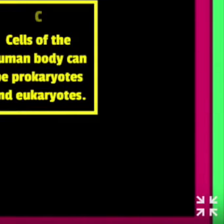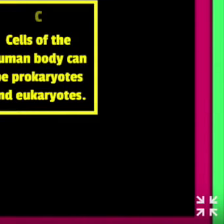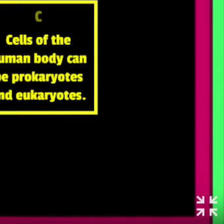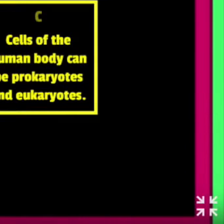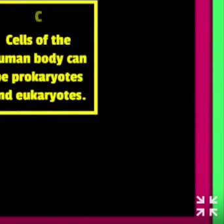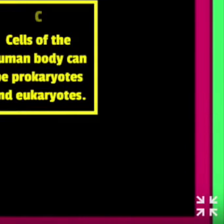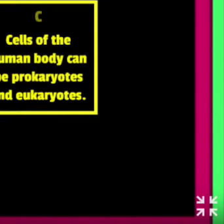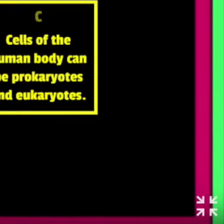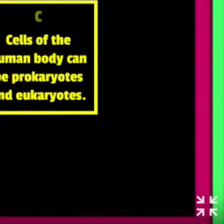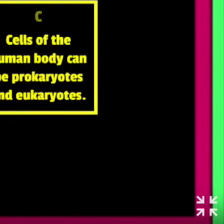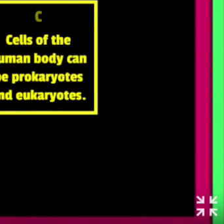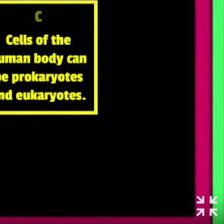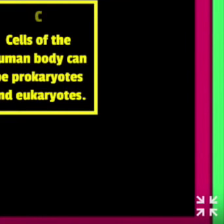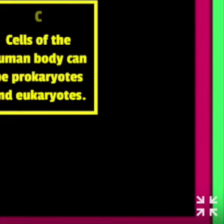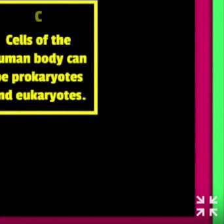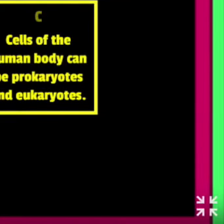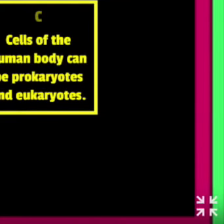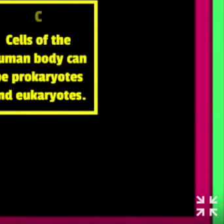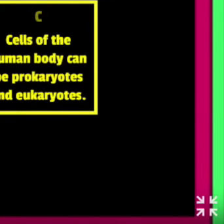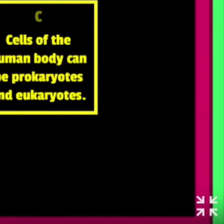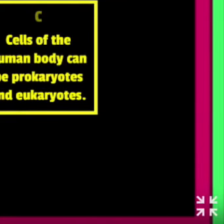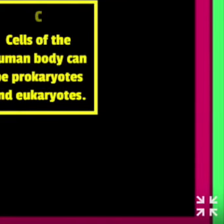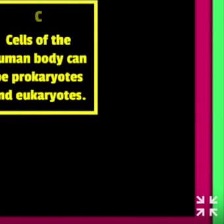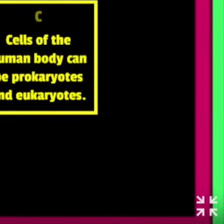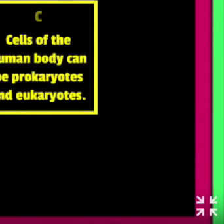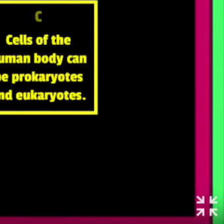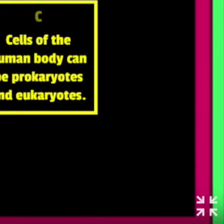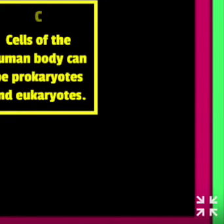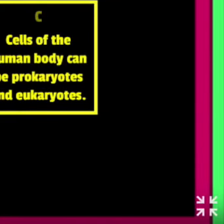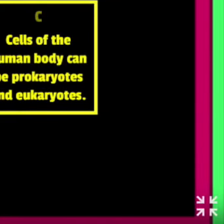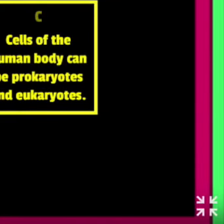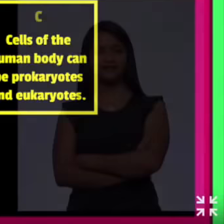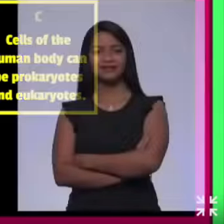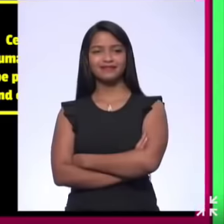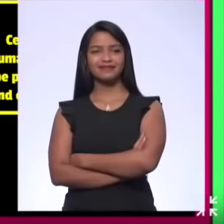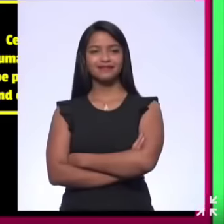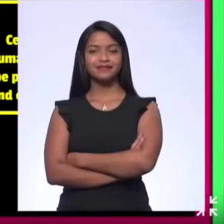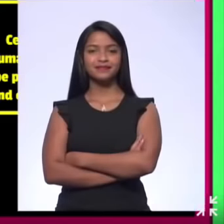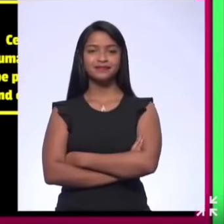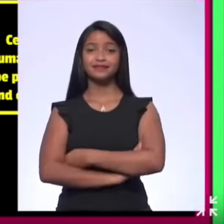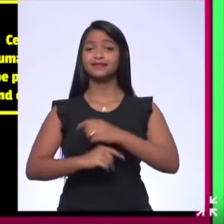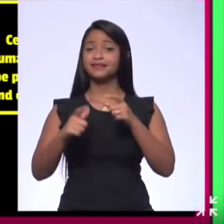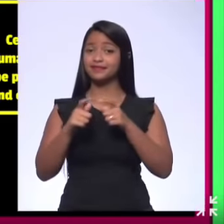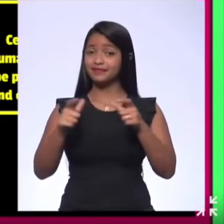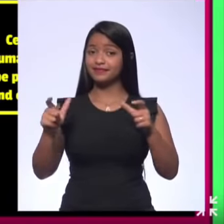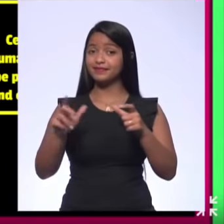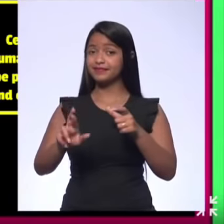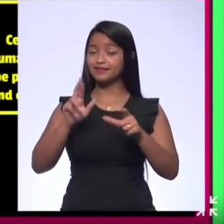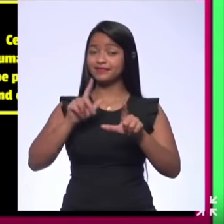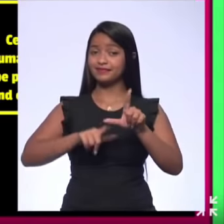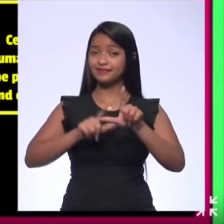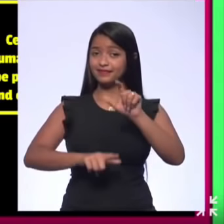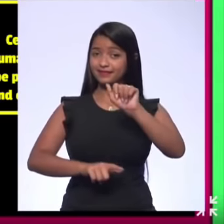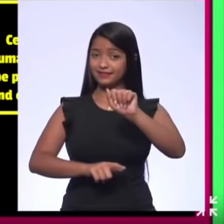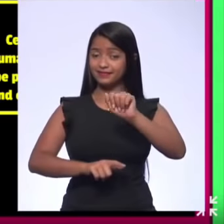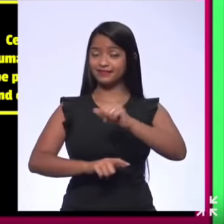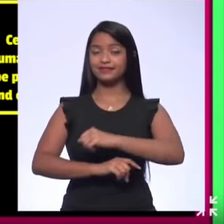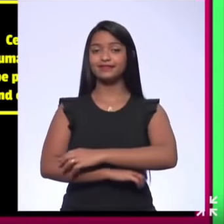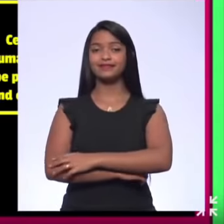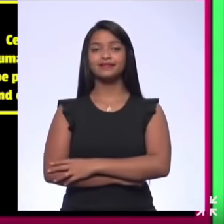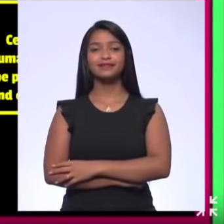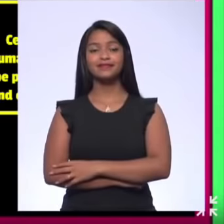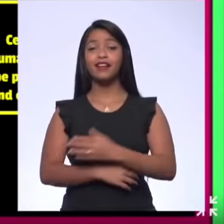E aí, Ed? A maioria está respondendo A, Antônia. Verdade, a maioria está respondendo A. Vamos dar mais